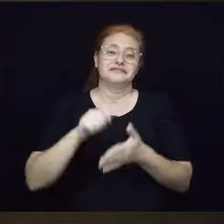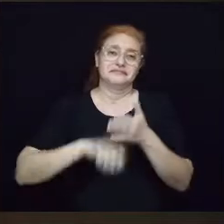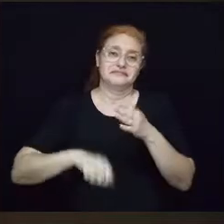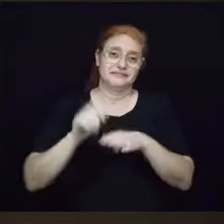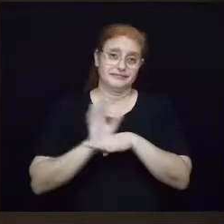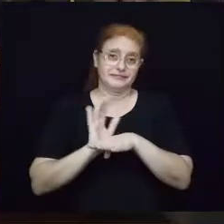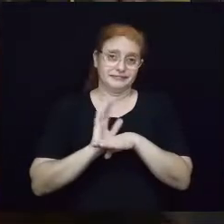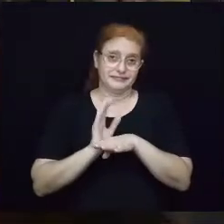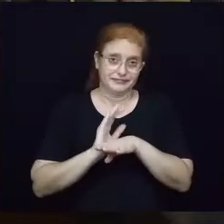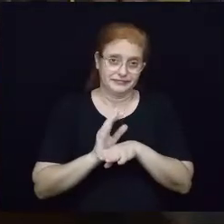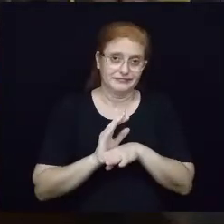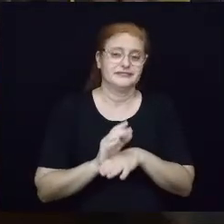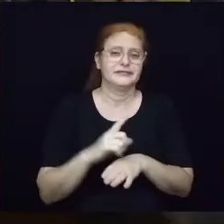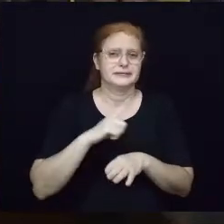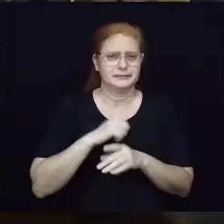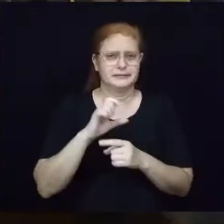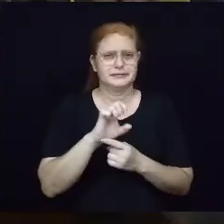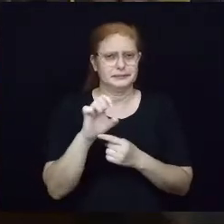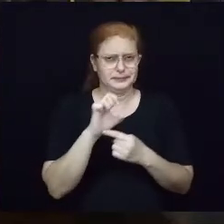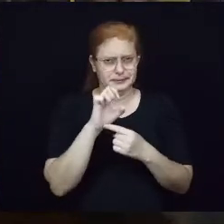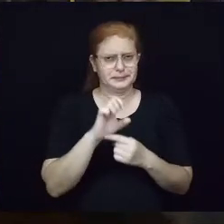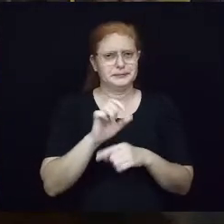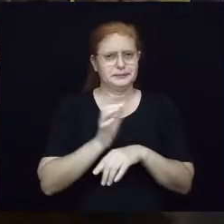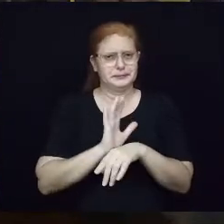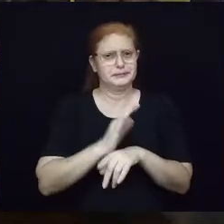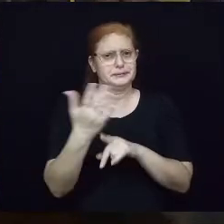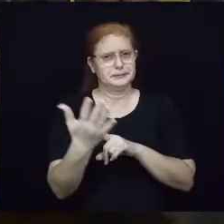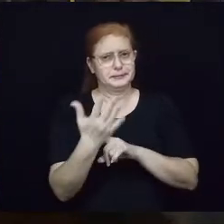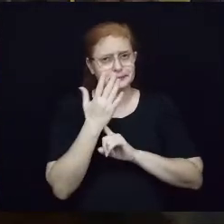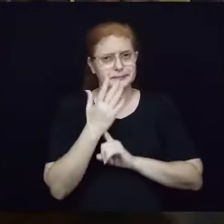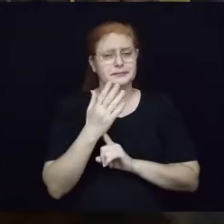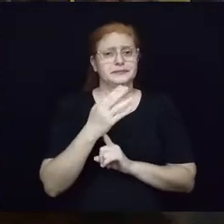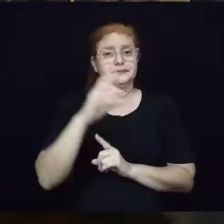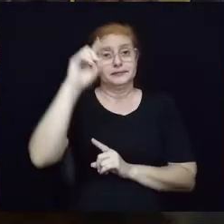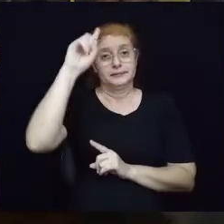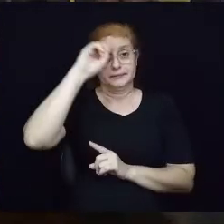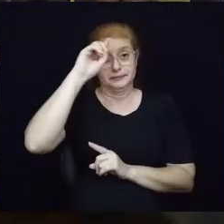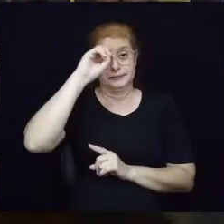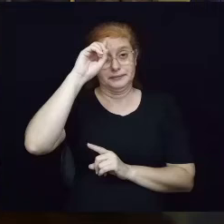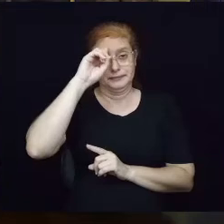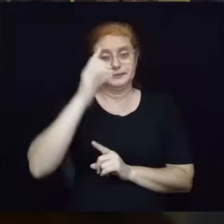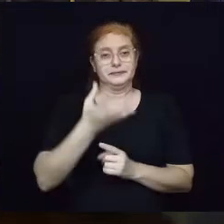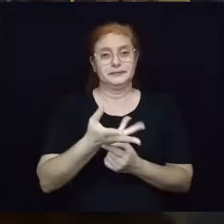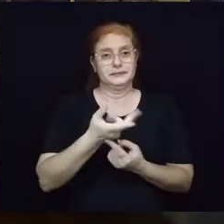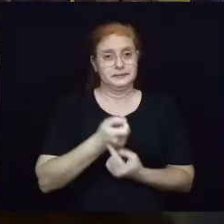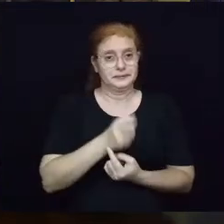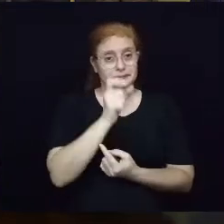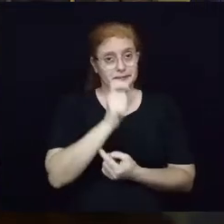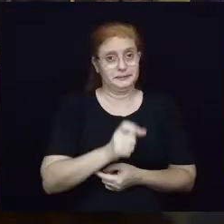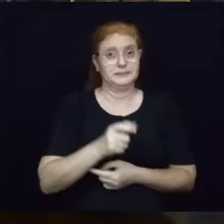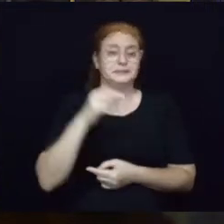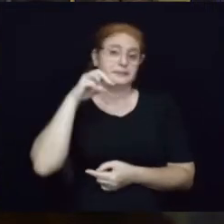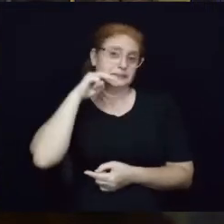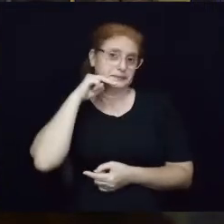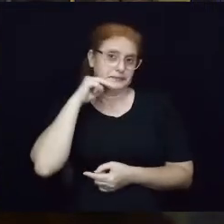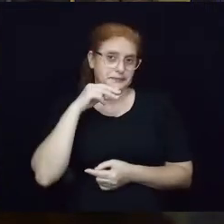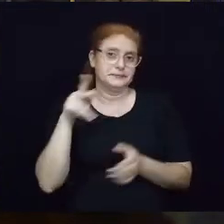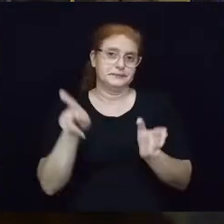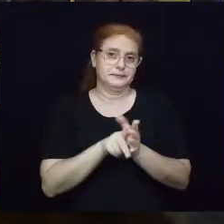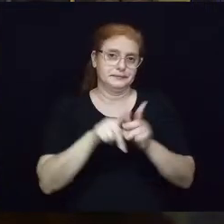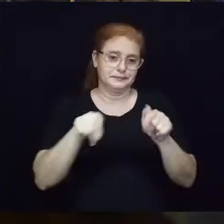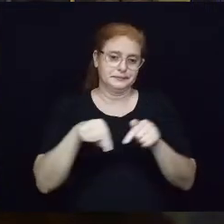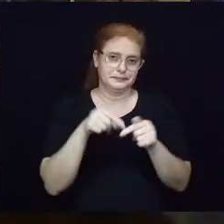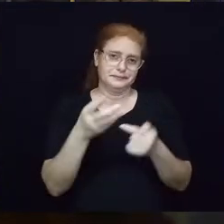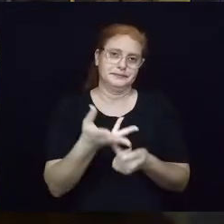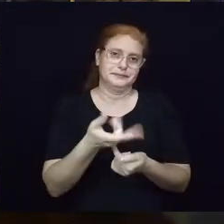do filme presente na exposição, filme que nos mostra a rotina do artista Mauro Fuchi no seu ateliê.